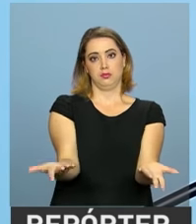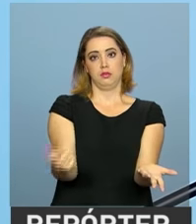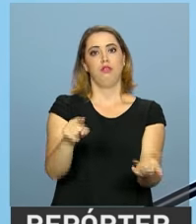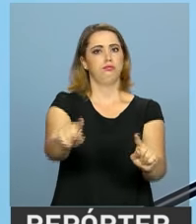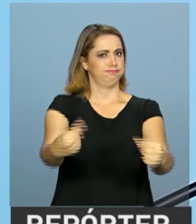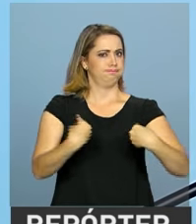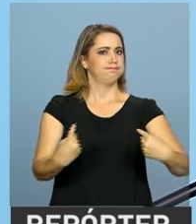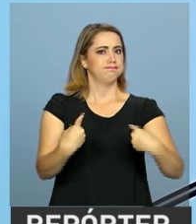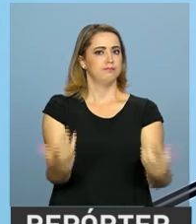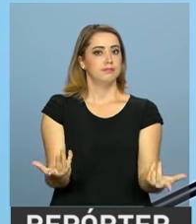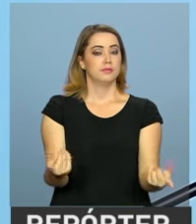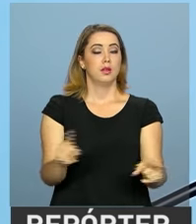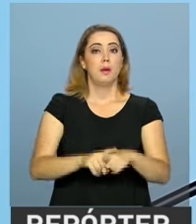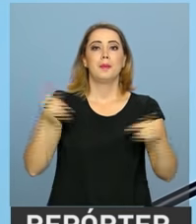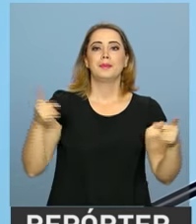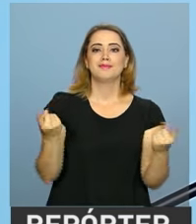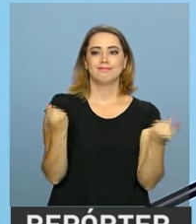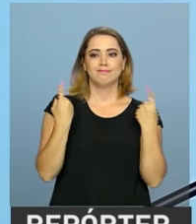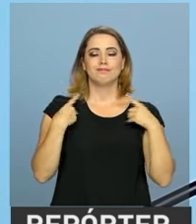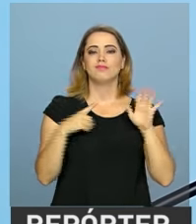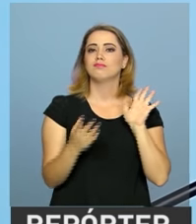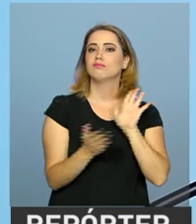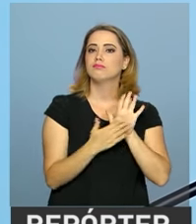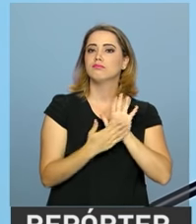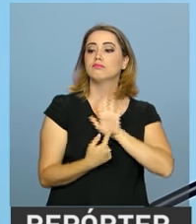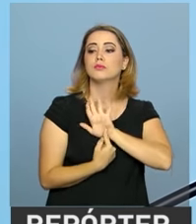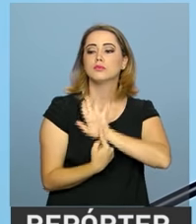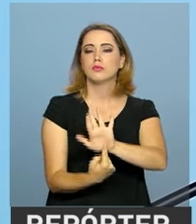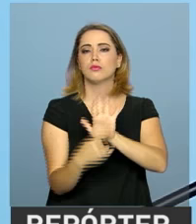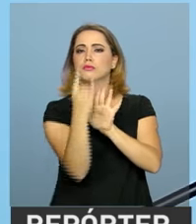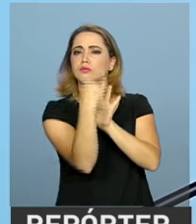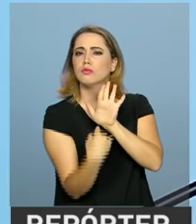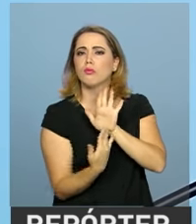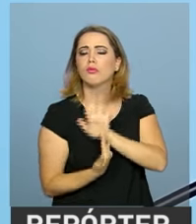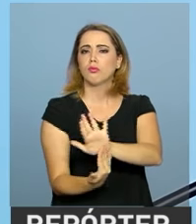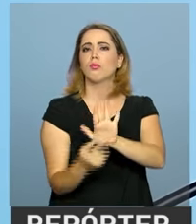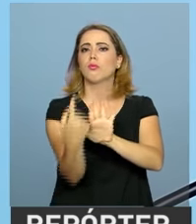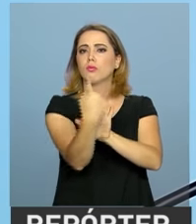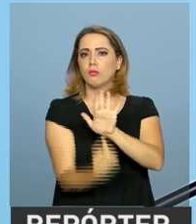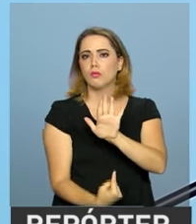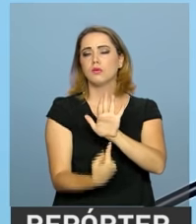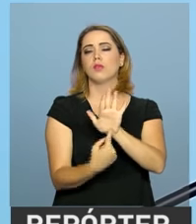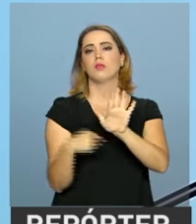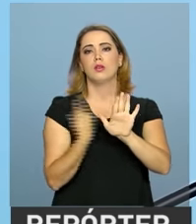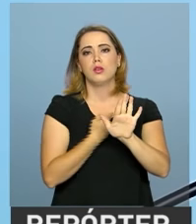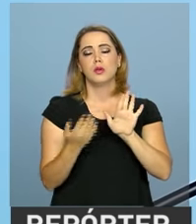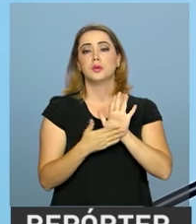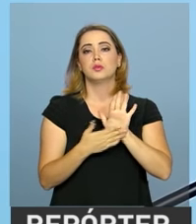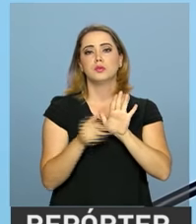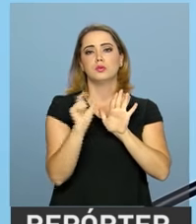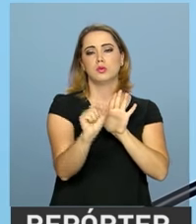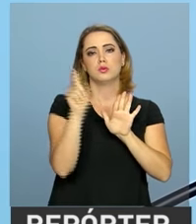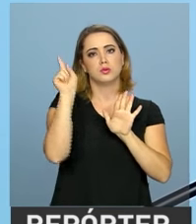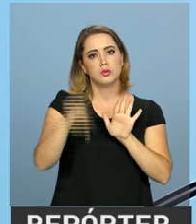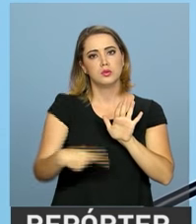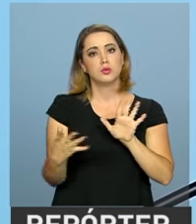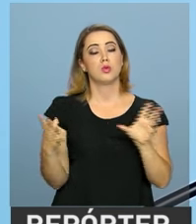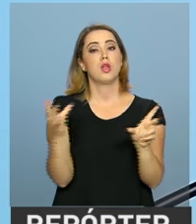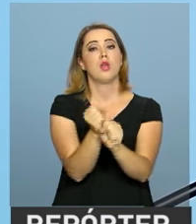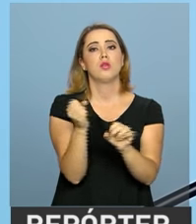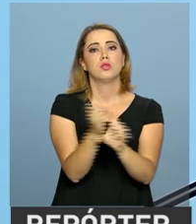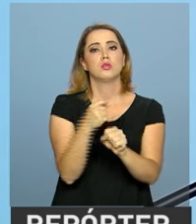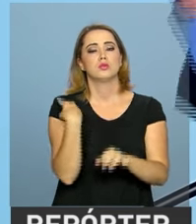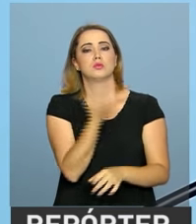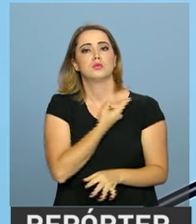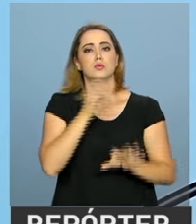era o argumento, pois contra o argumento eu apresento um documento. E o documento que eu apresento é o orçamento que